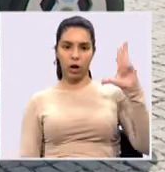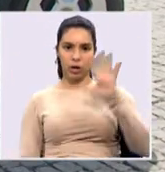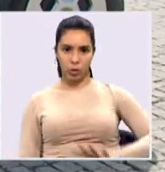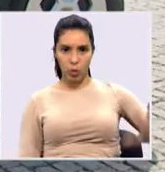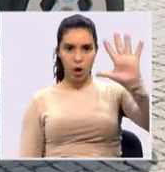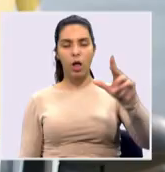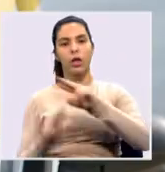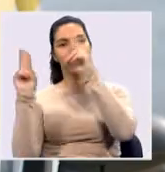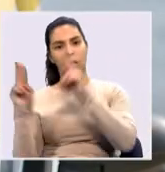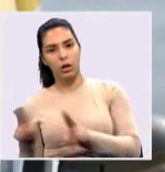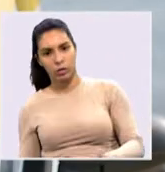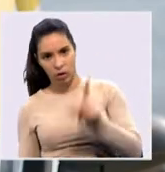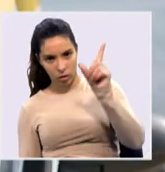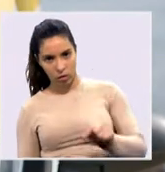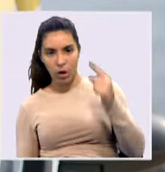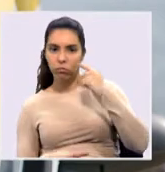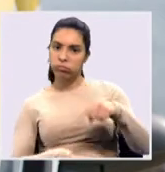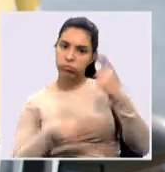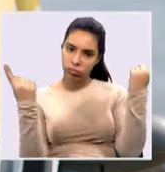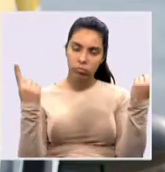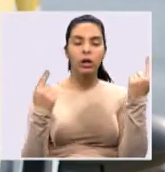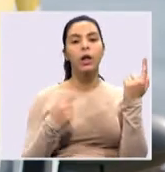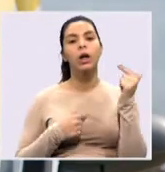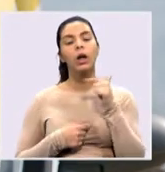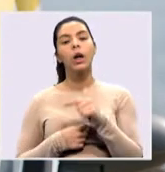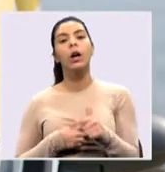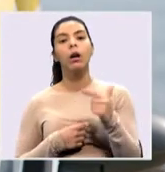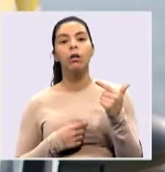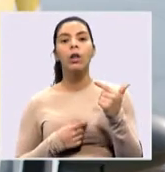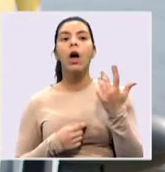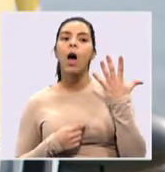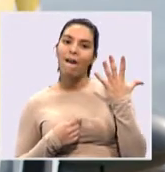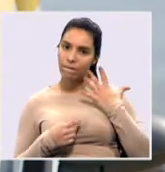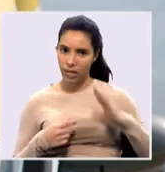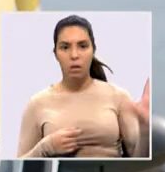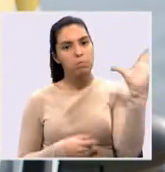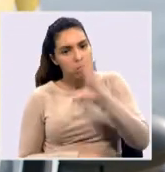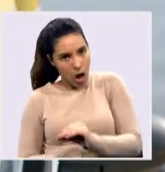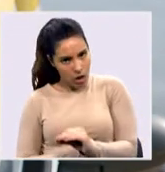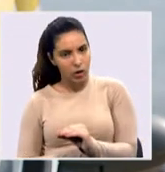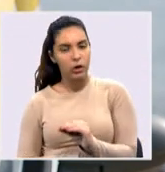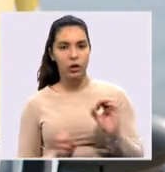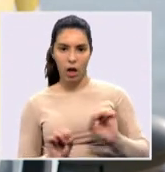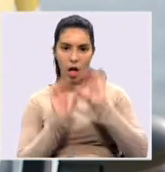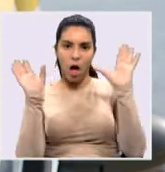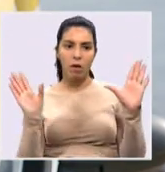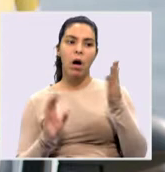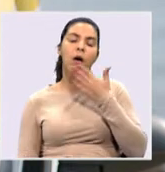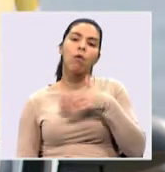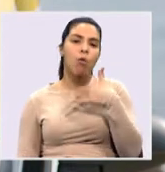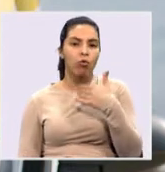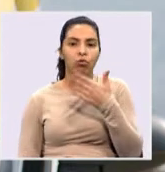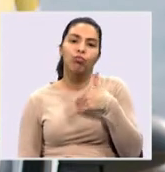e internacional. Não posso dizer que já tenha trazido aquilo que nós pretendemos,